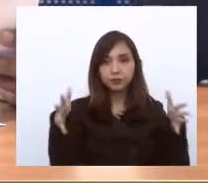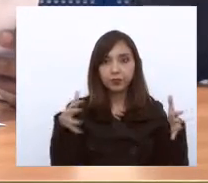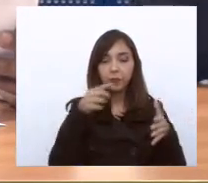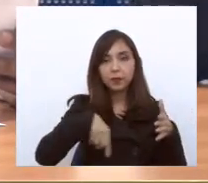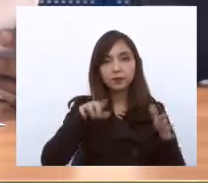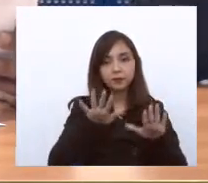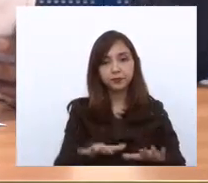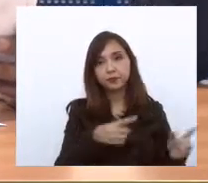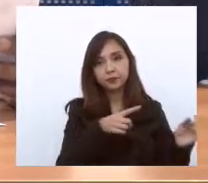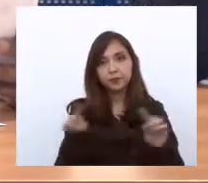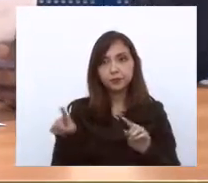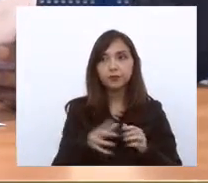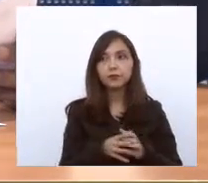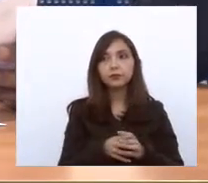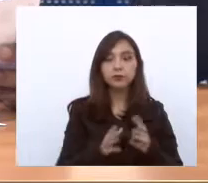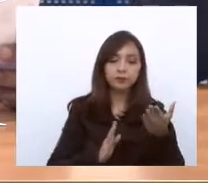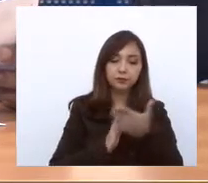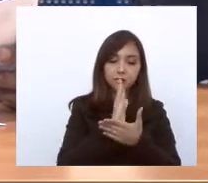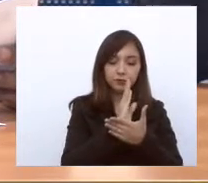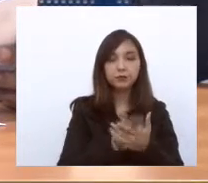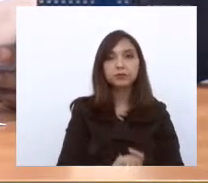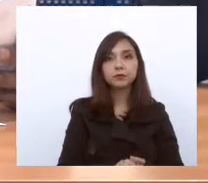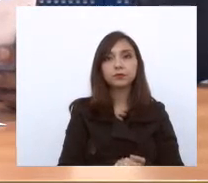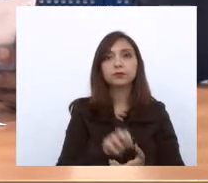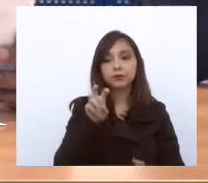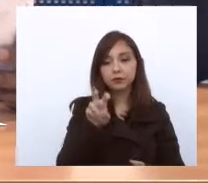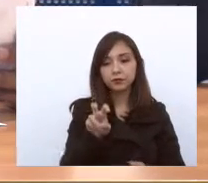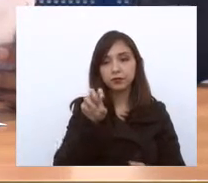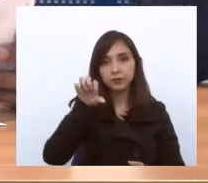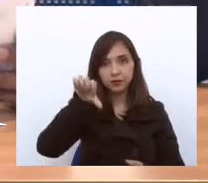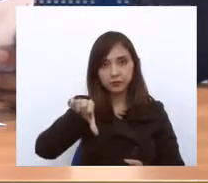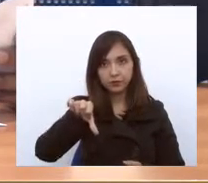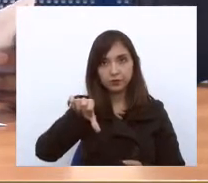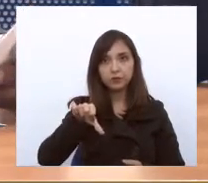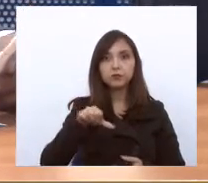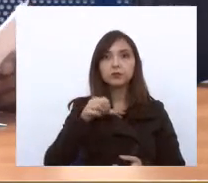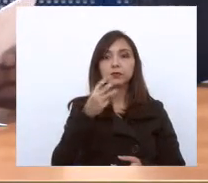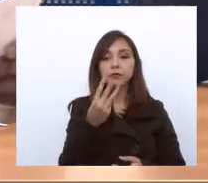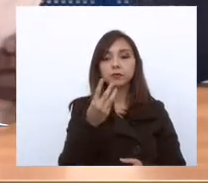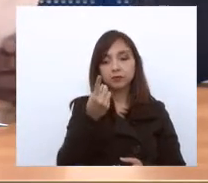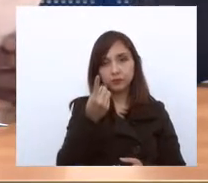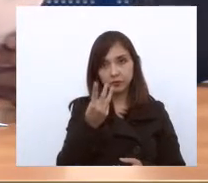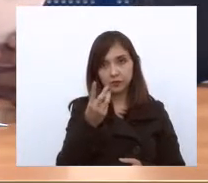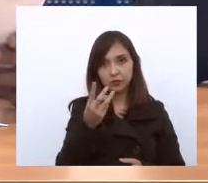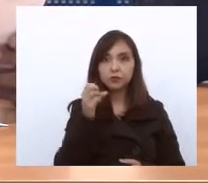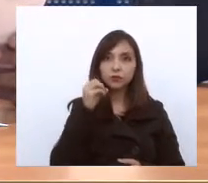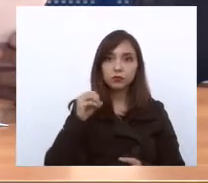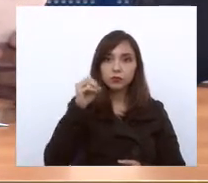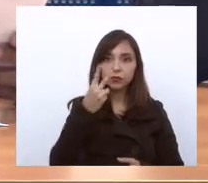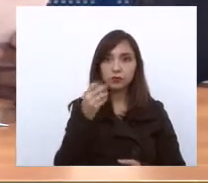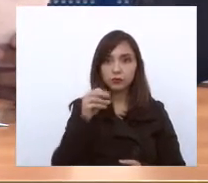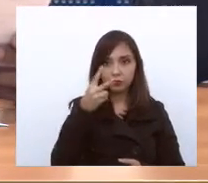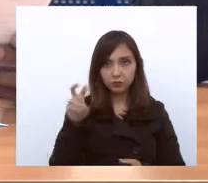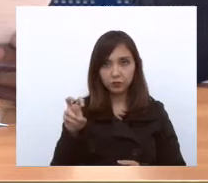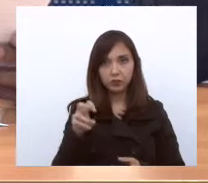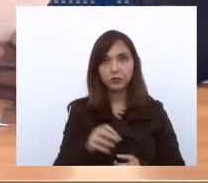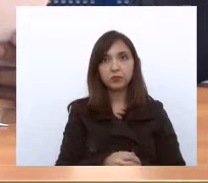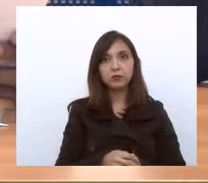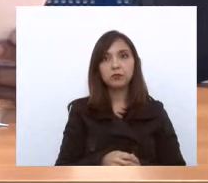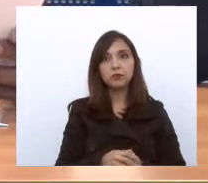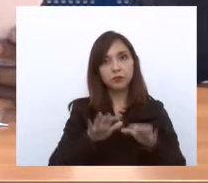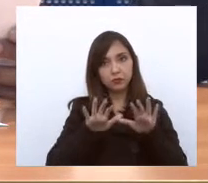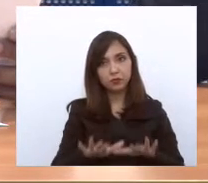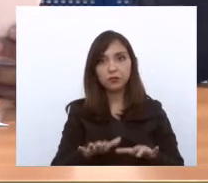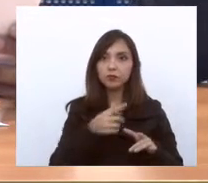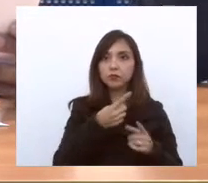favoráveis permaneçam em comissão, os contrários manifestem. Aprovado. 59ª sessão ordinária de 13 de outubro de 2015. Está aberta a palavra. Os vereadores favoráveis permaneçam